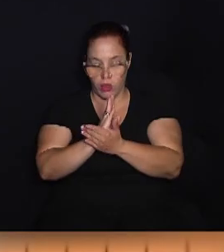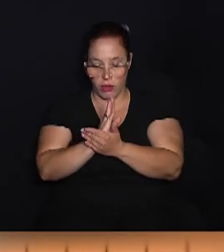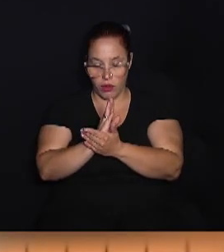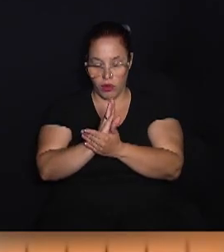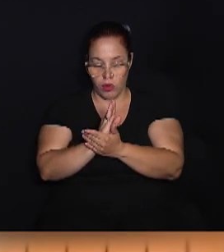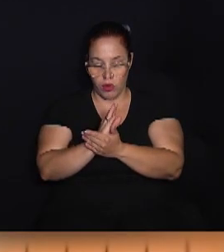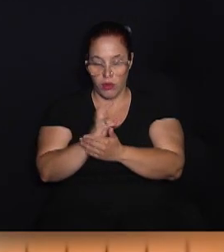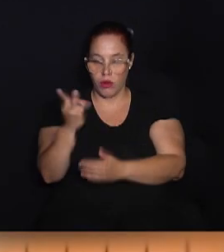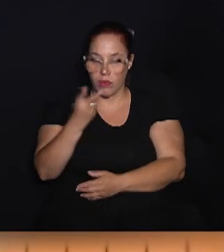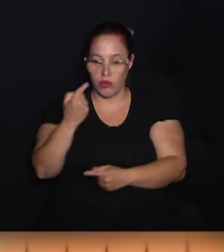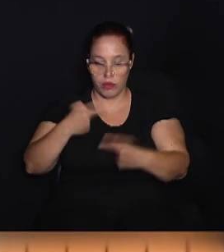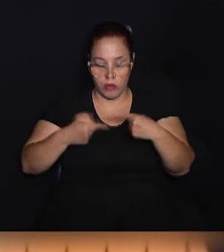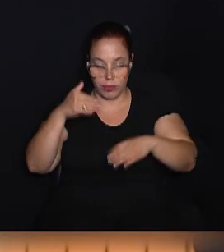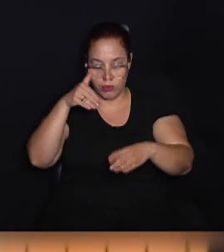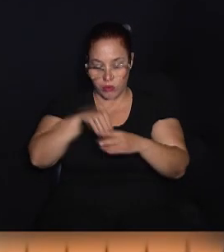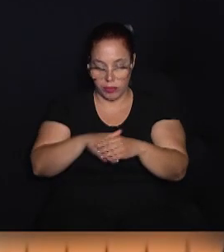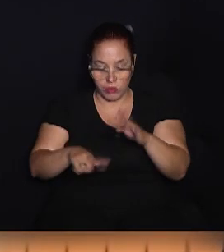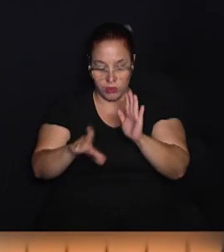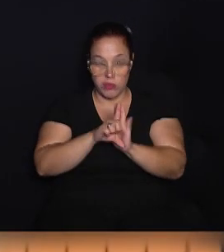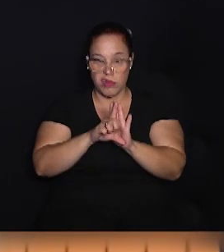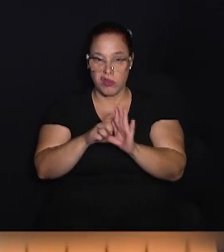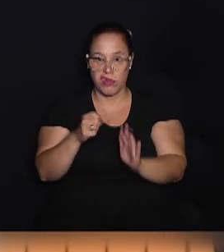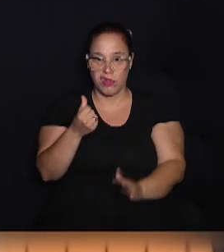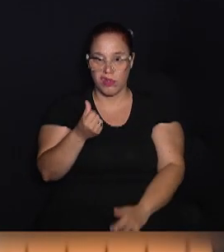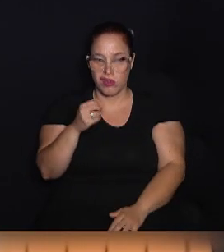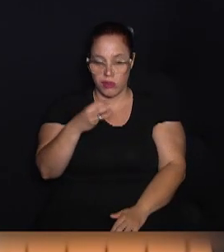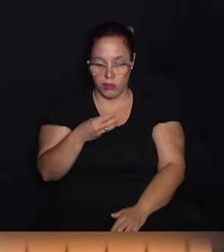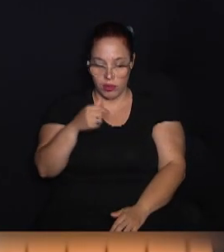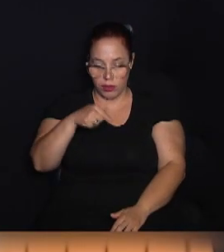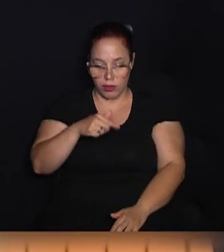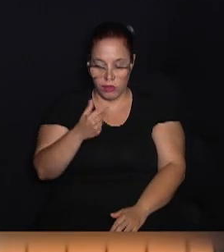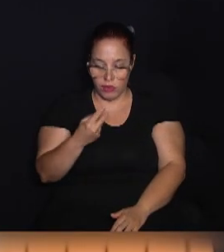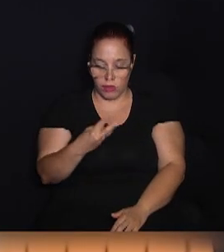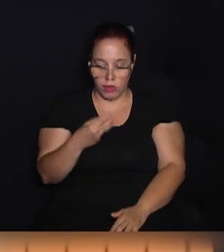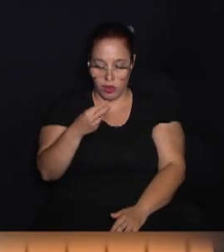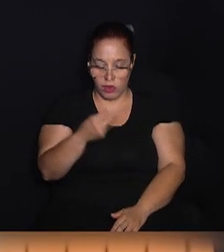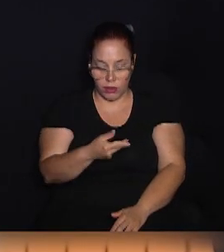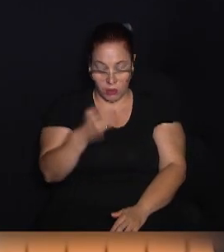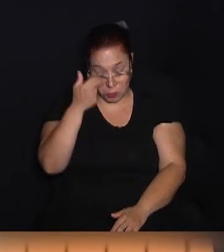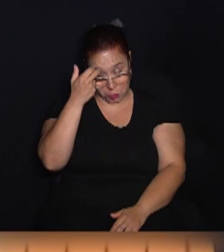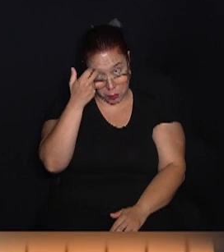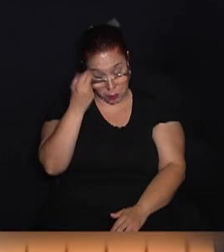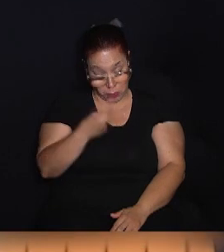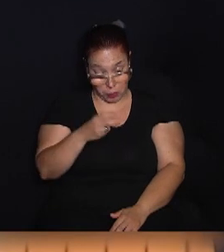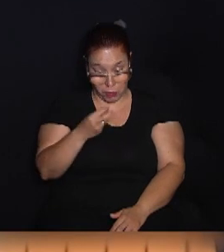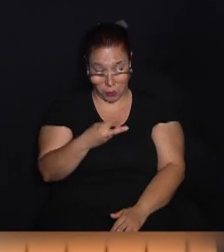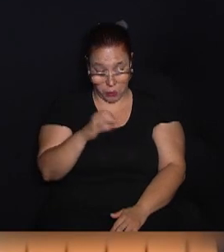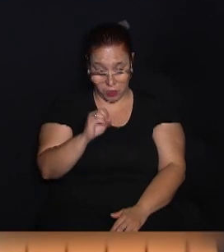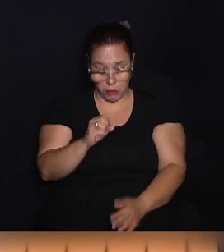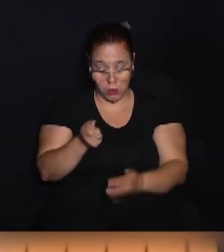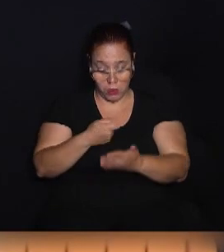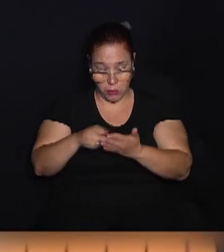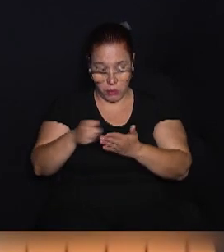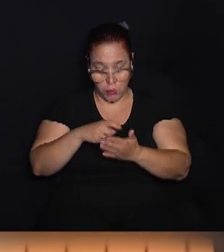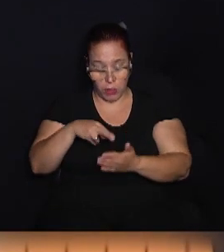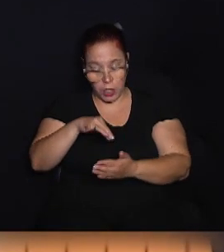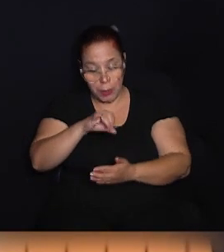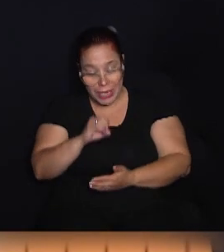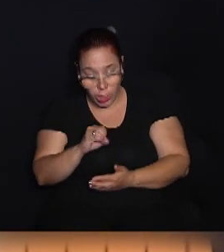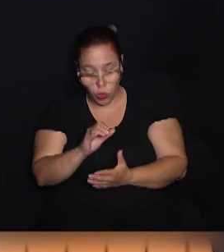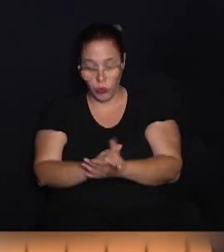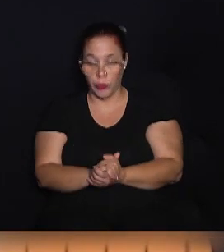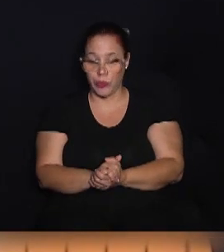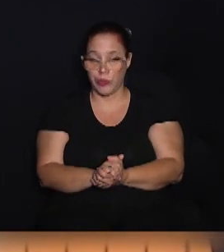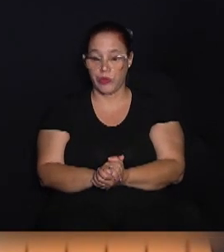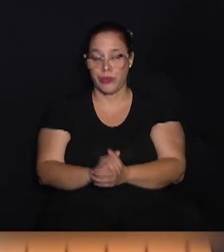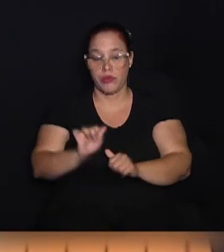215/2 devidamente aprovado segundo a discussão e votação do projeto de lei 13723 processo 23864